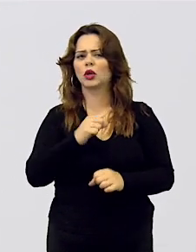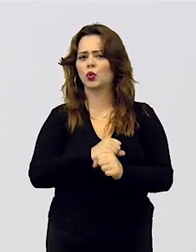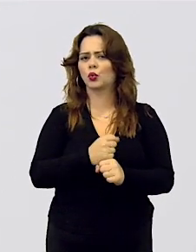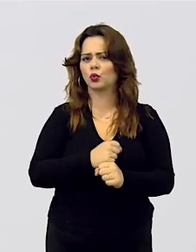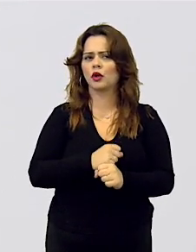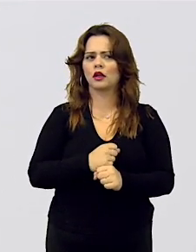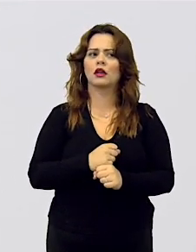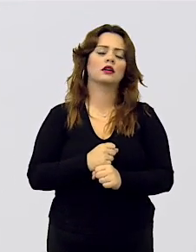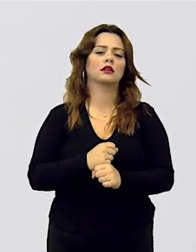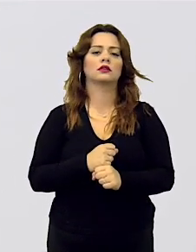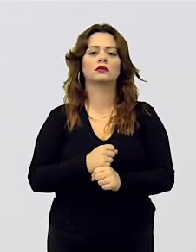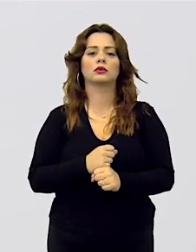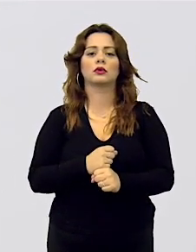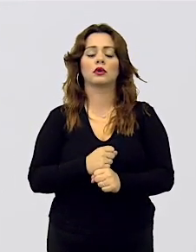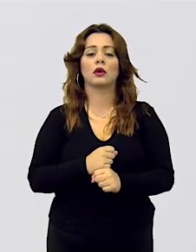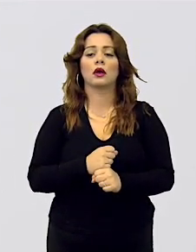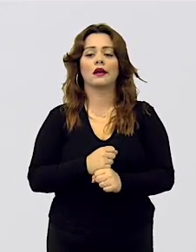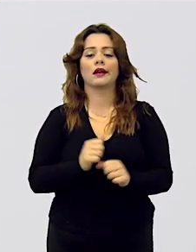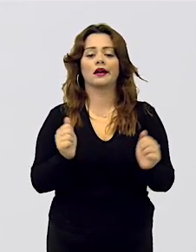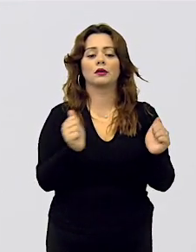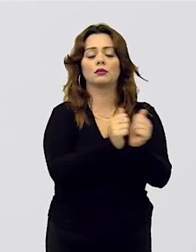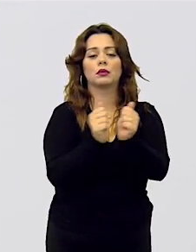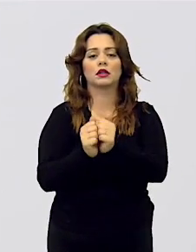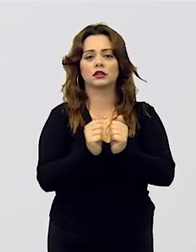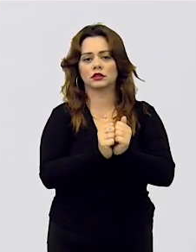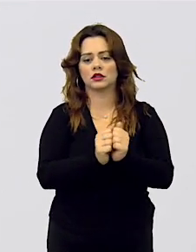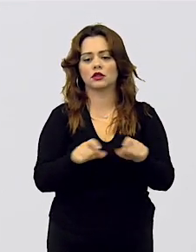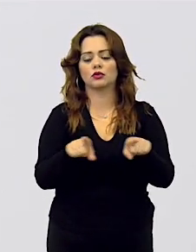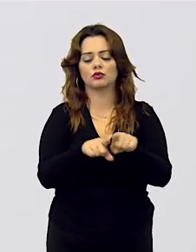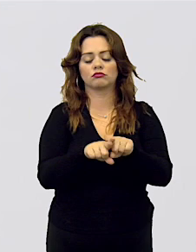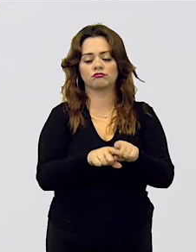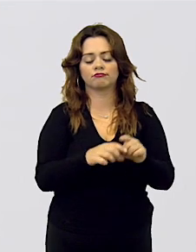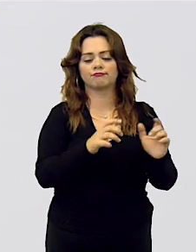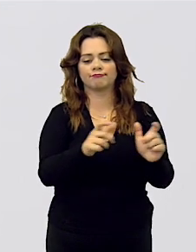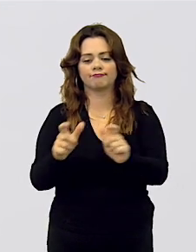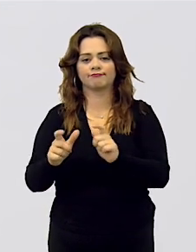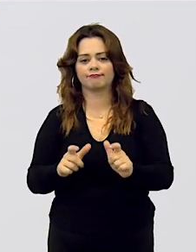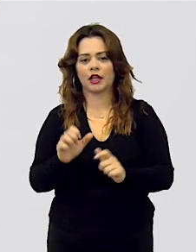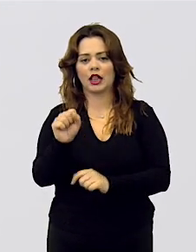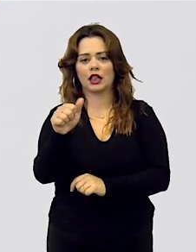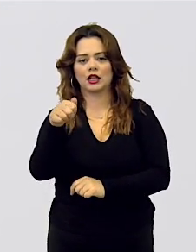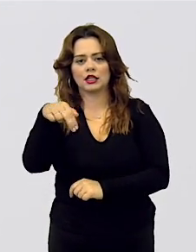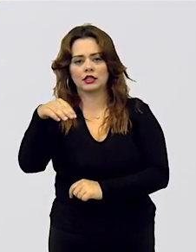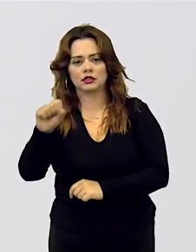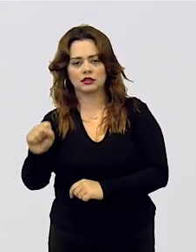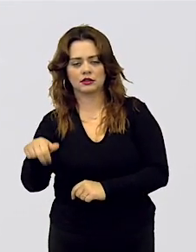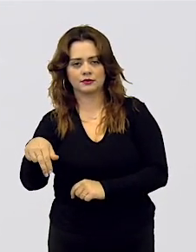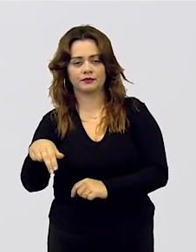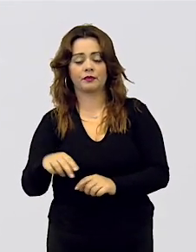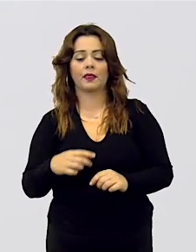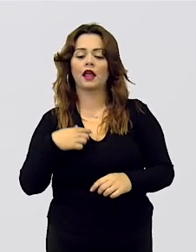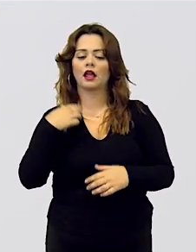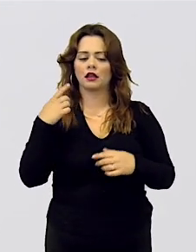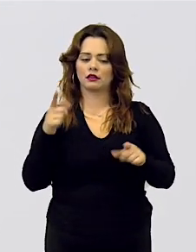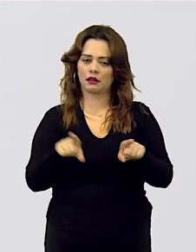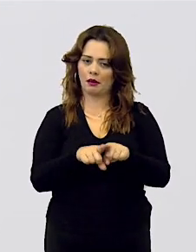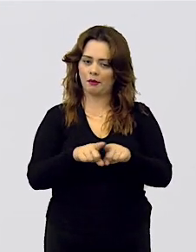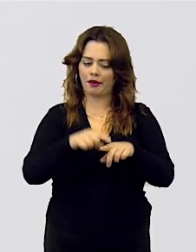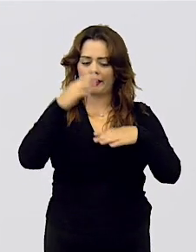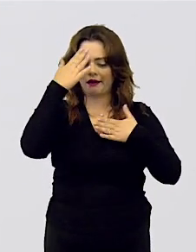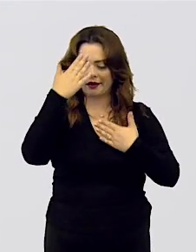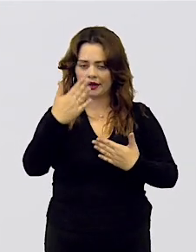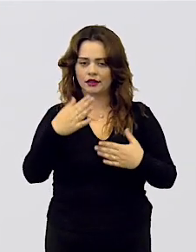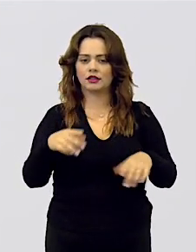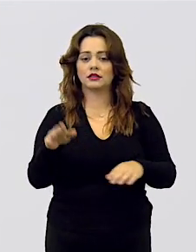ano do status de parceiro do Diálogo setorial da zian E mais uma vez eu aproveito para agradecer o